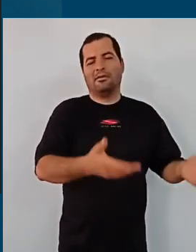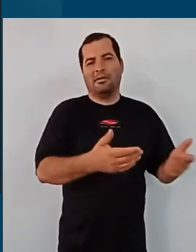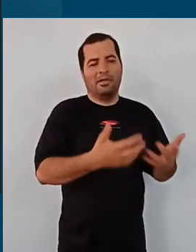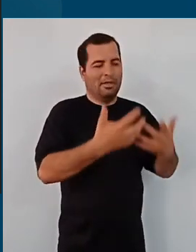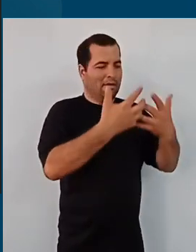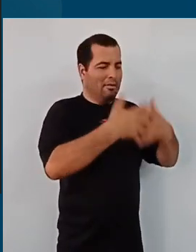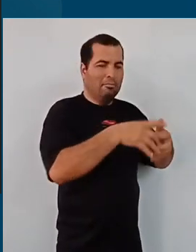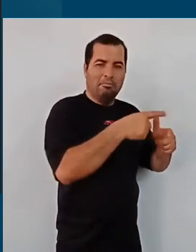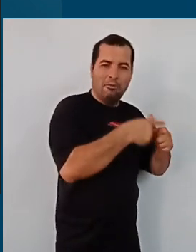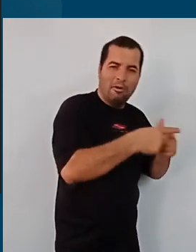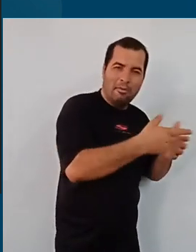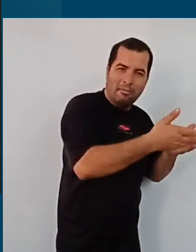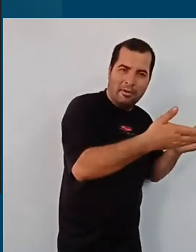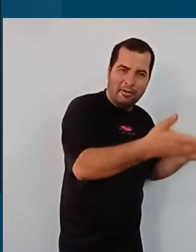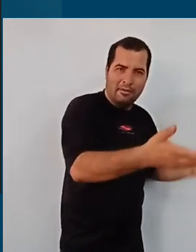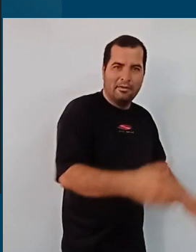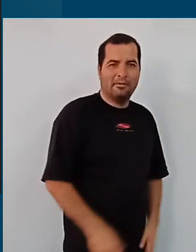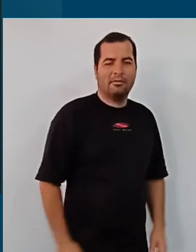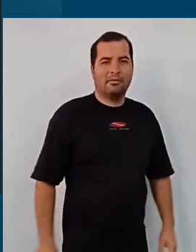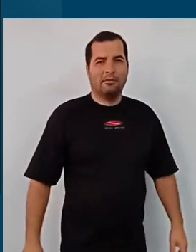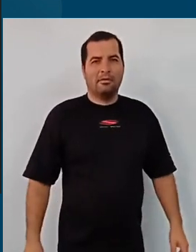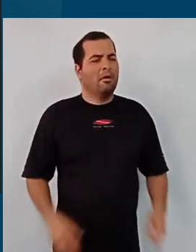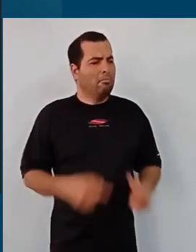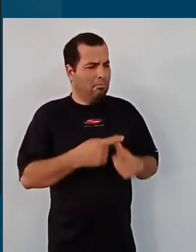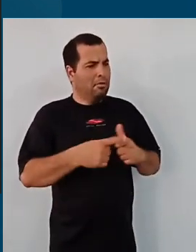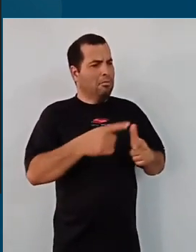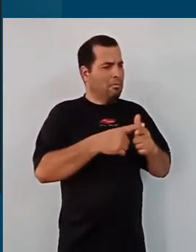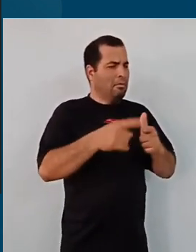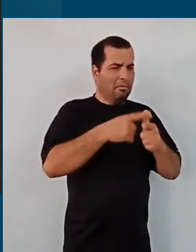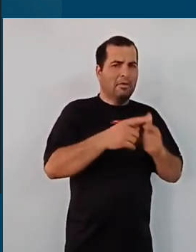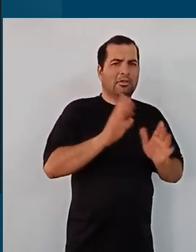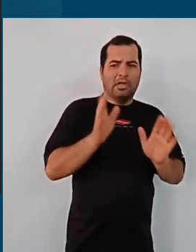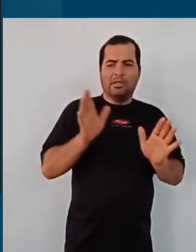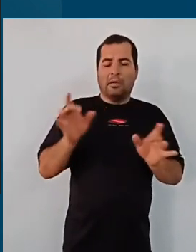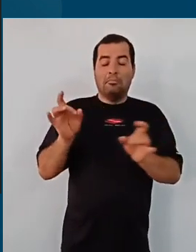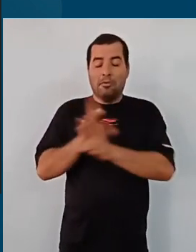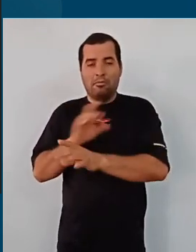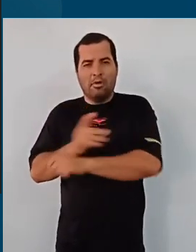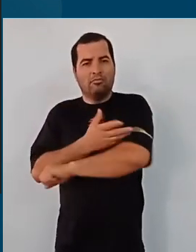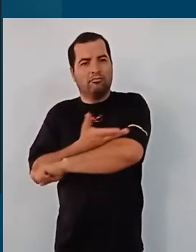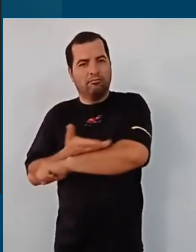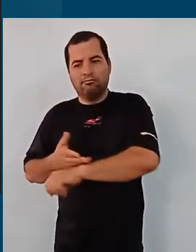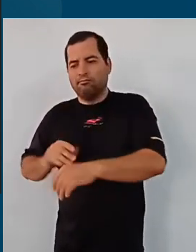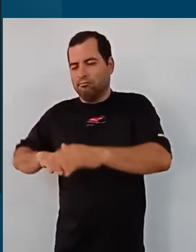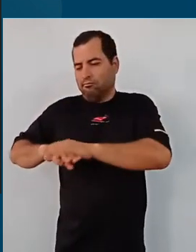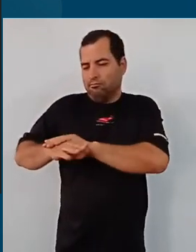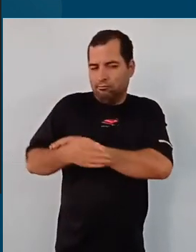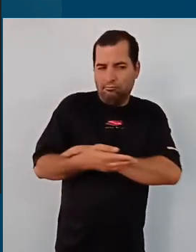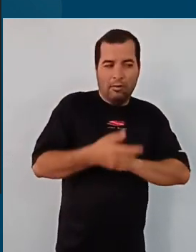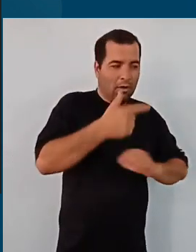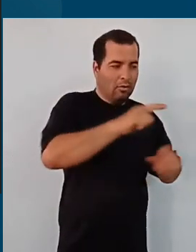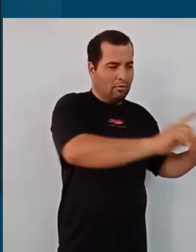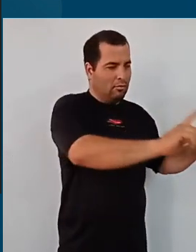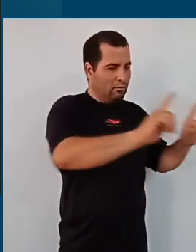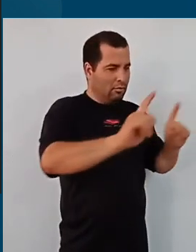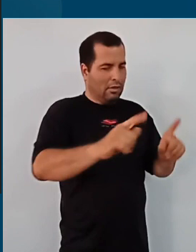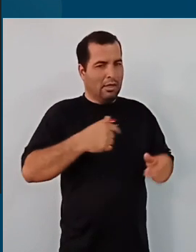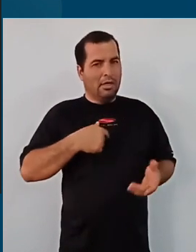resolver uma série de problemas de multiplicação e a gente der mais um, aí talvez ele já